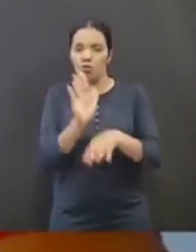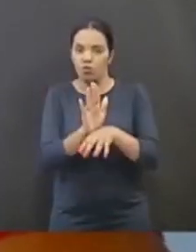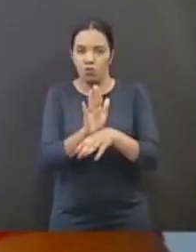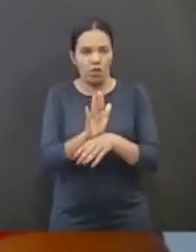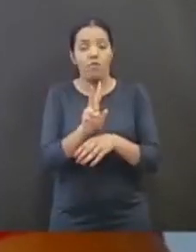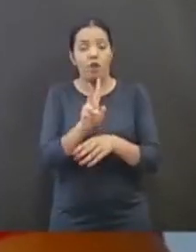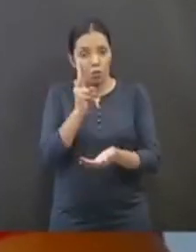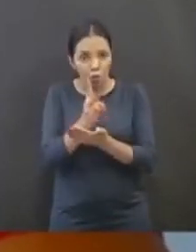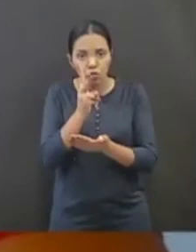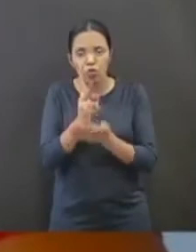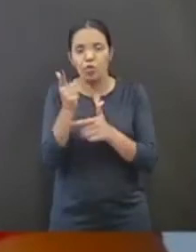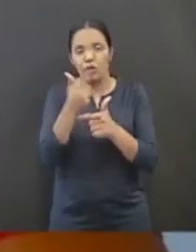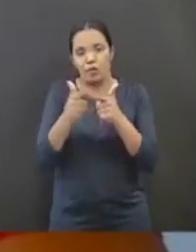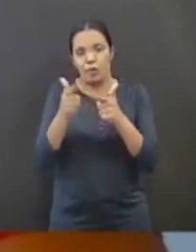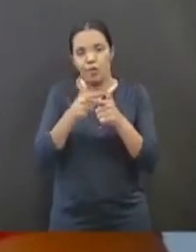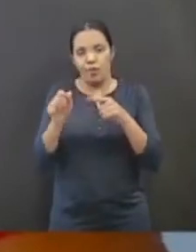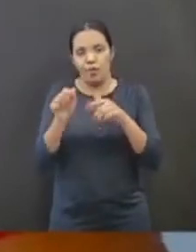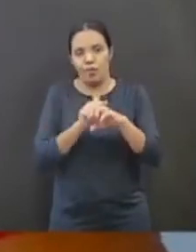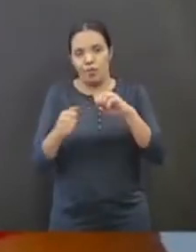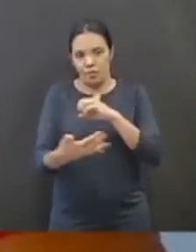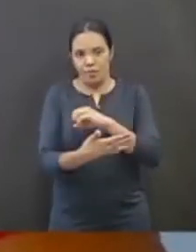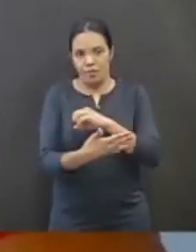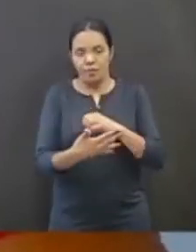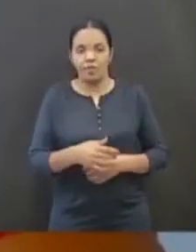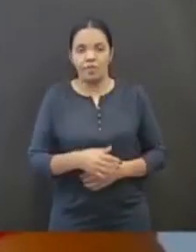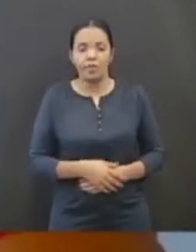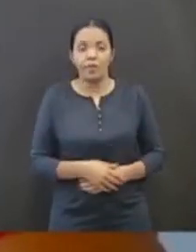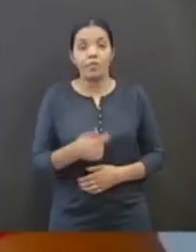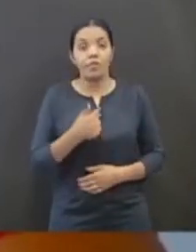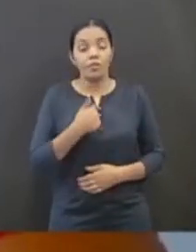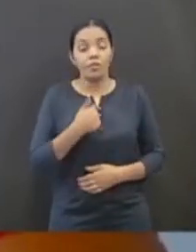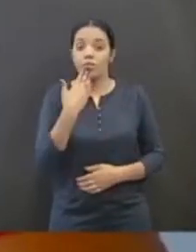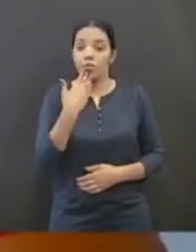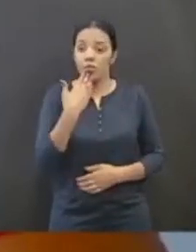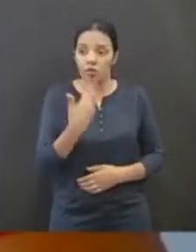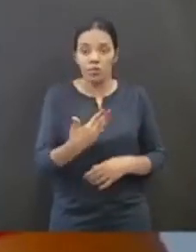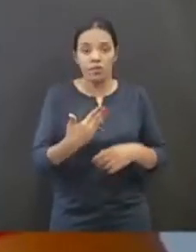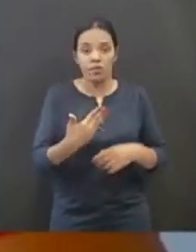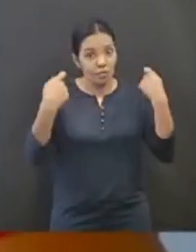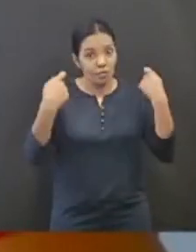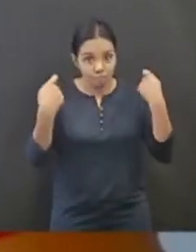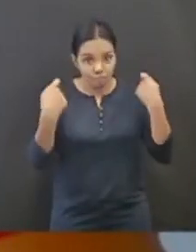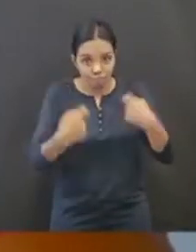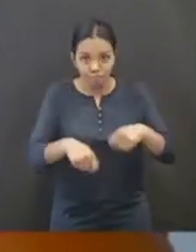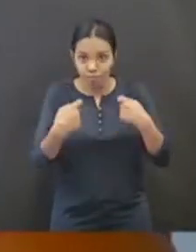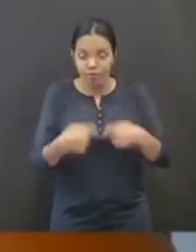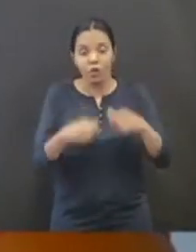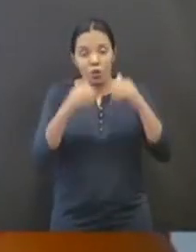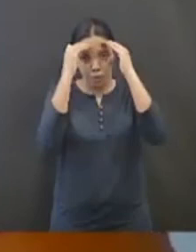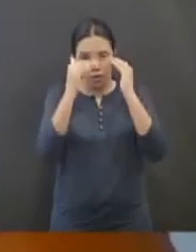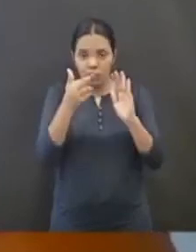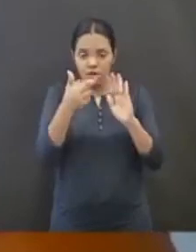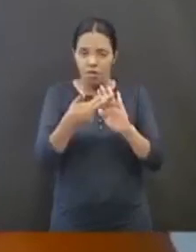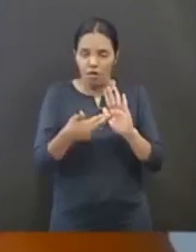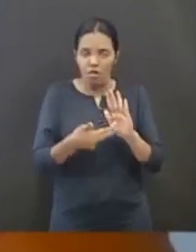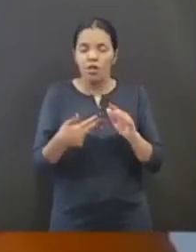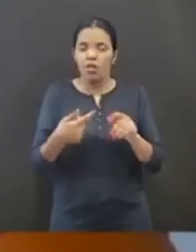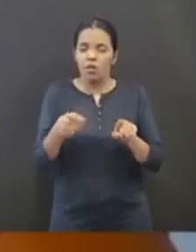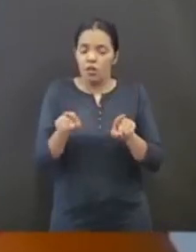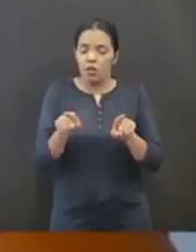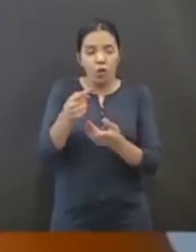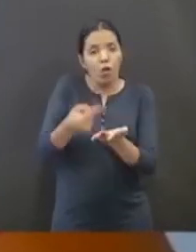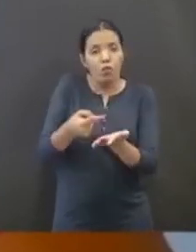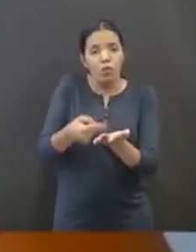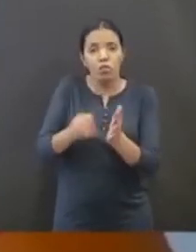peneira. Então, eu peço o cumprimento desse acordo, peço que o projeto volte e que a gente possa votá-lo ainda